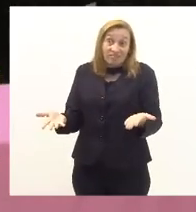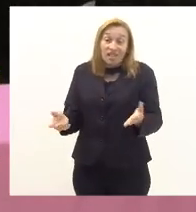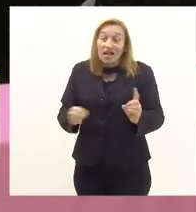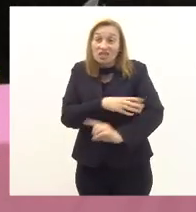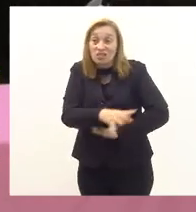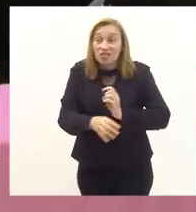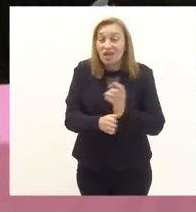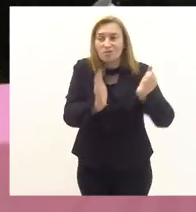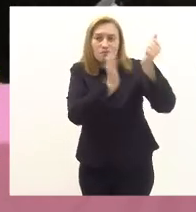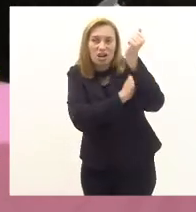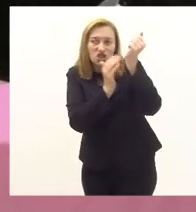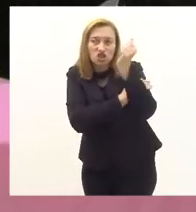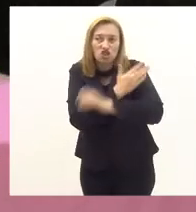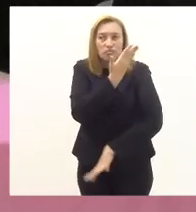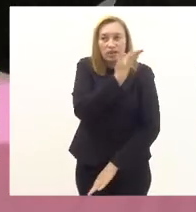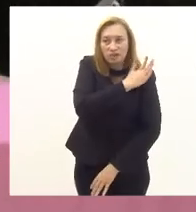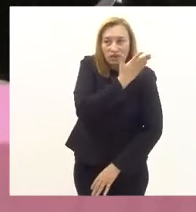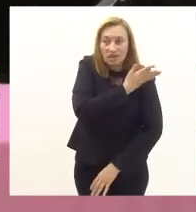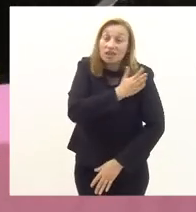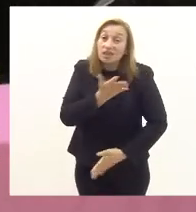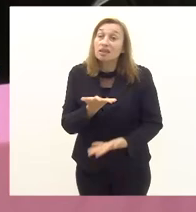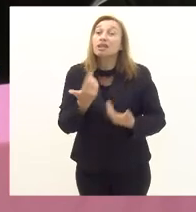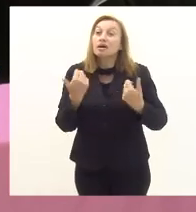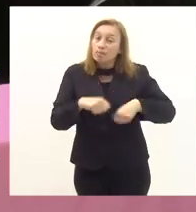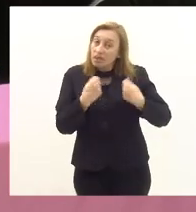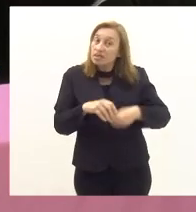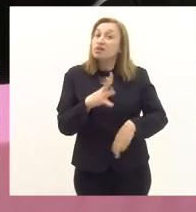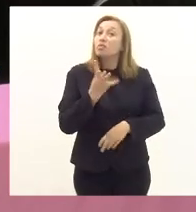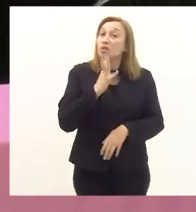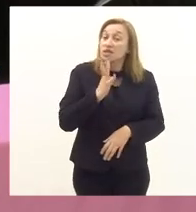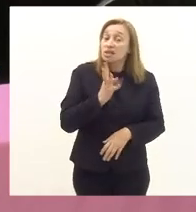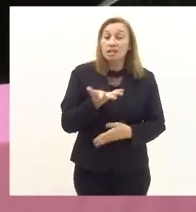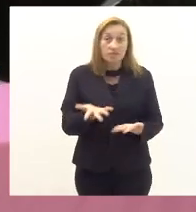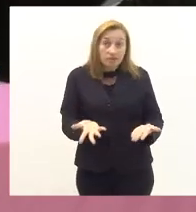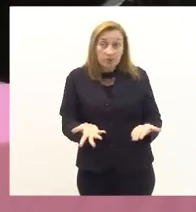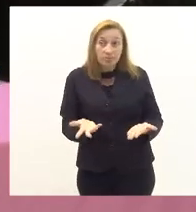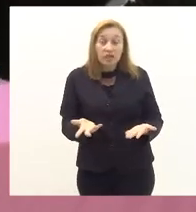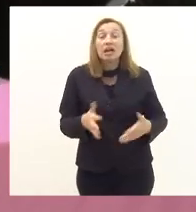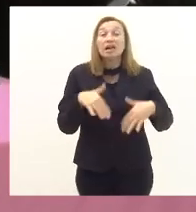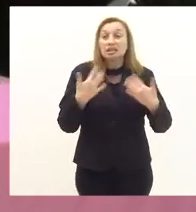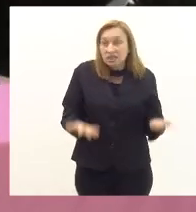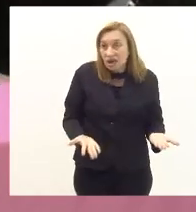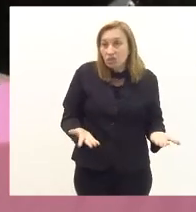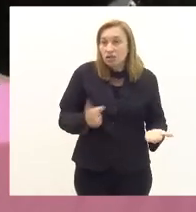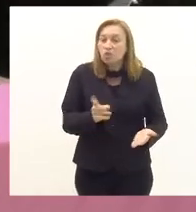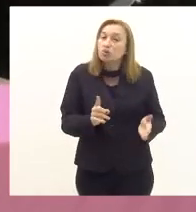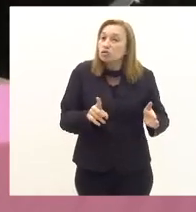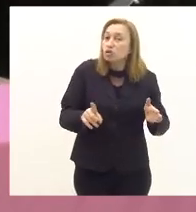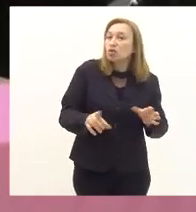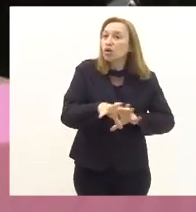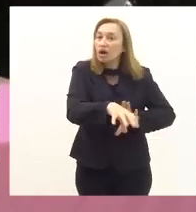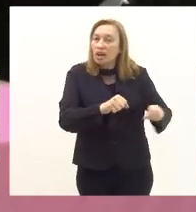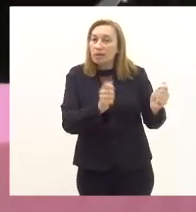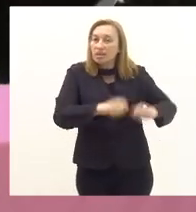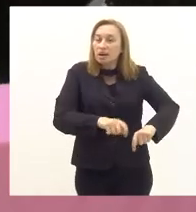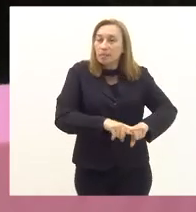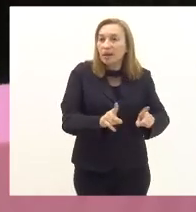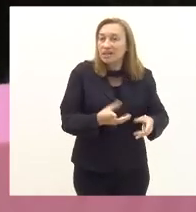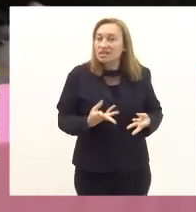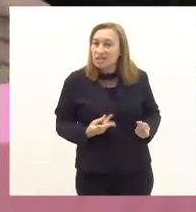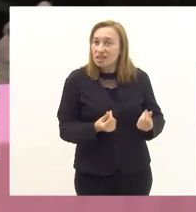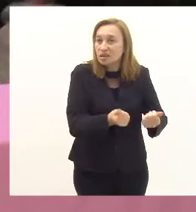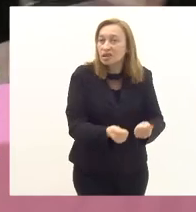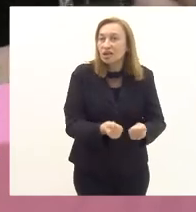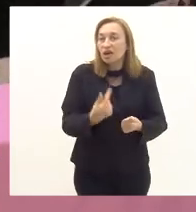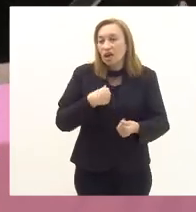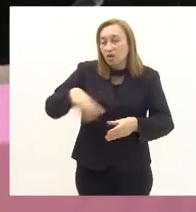é machista, é preconceituosa. A gente tem que reconhecer isso. Então, a gente tem que não só capacitar, como sensibilizar. Quando eu fiz, eu